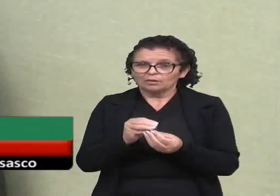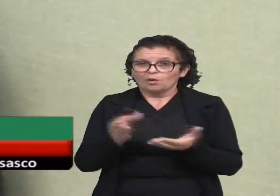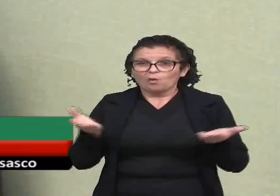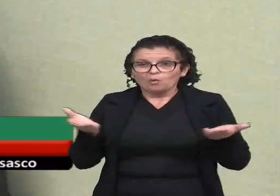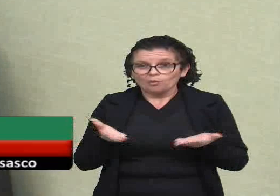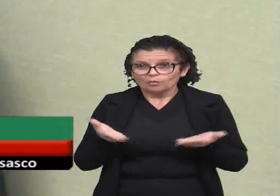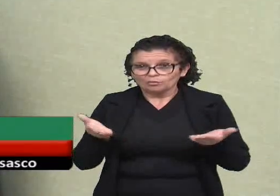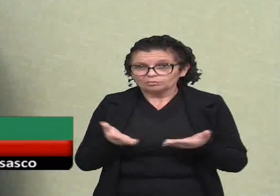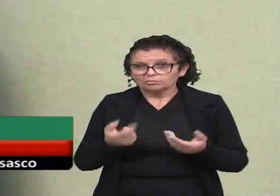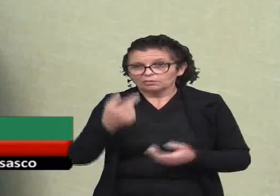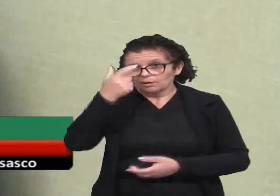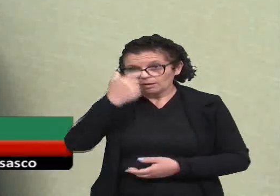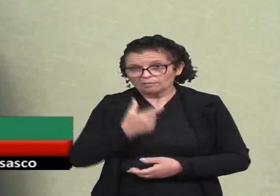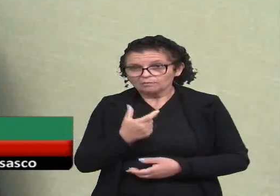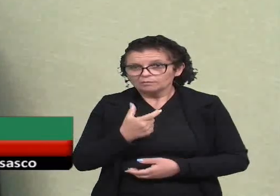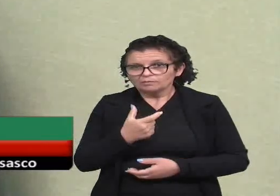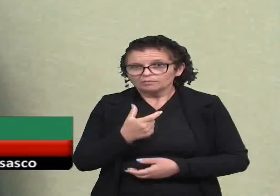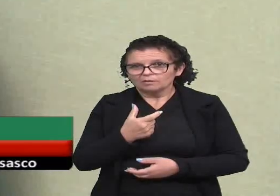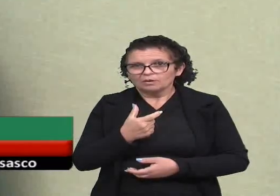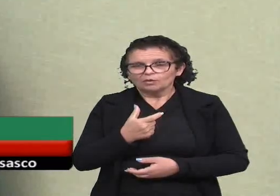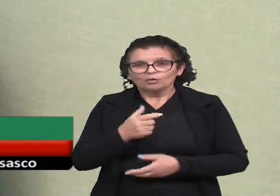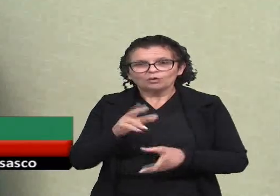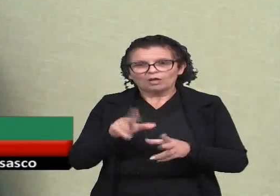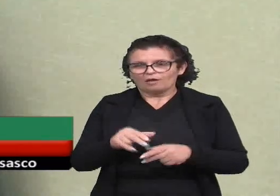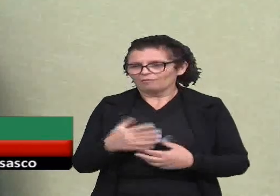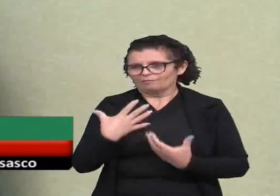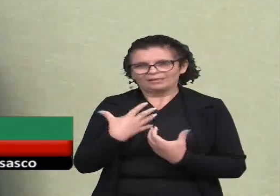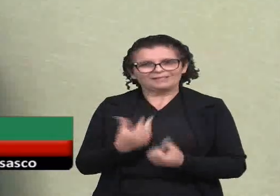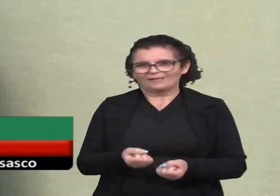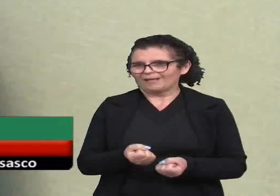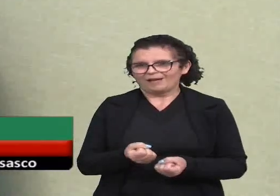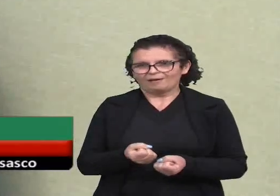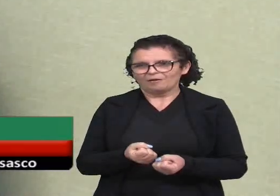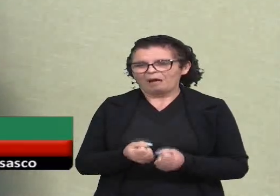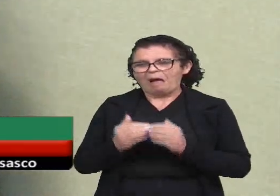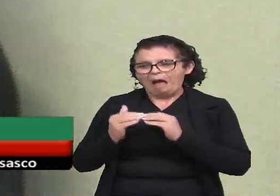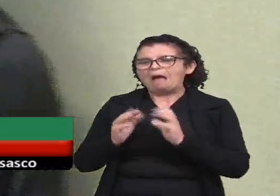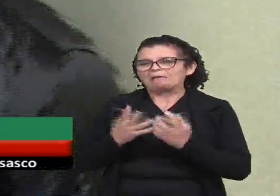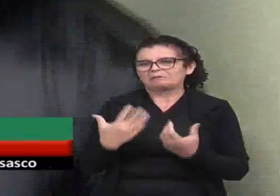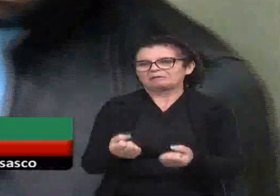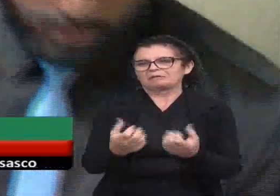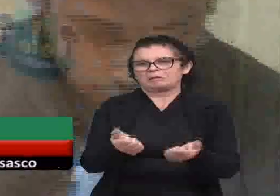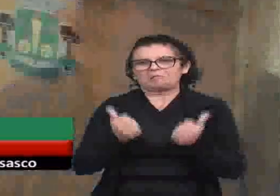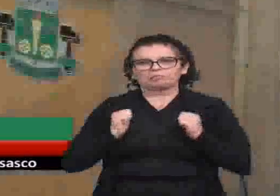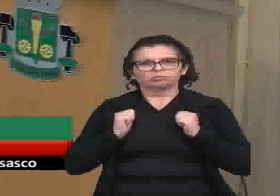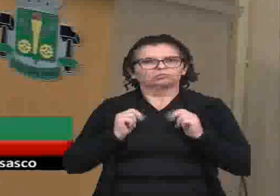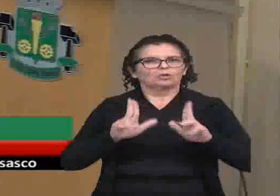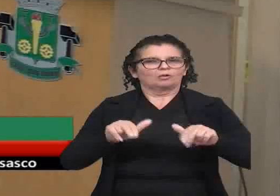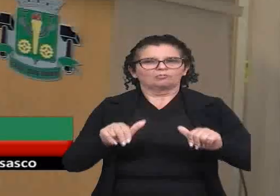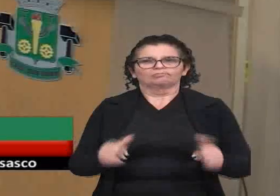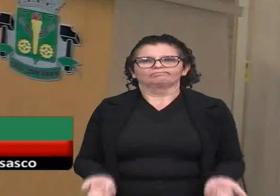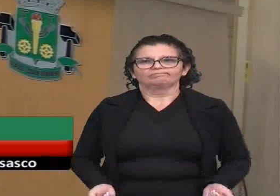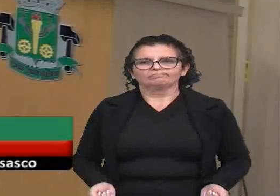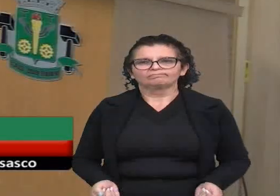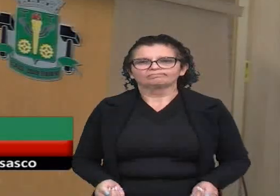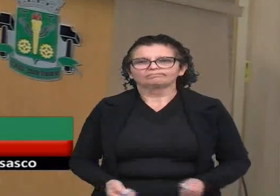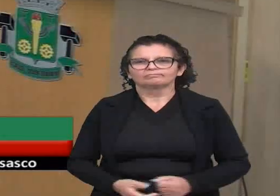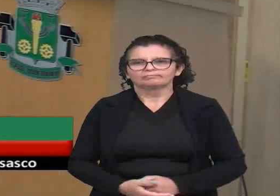hoje. Eu não vou ser conivente com o que está acontecendo. Nem você, nem ninguém. Obrigado, Emerson.